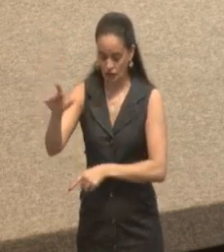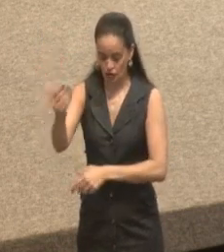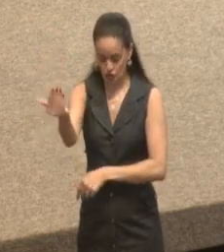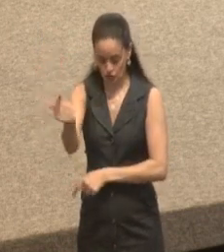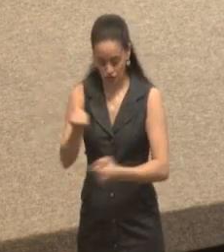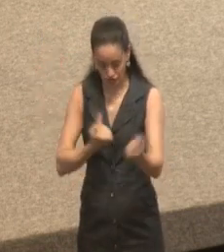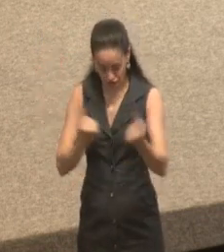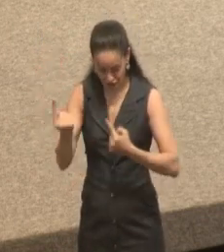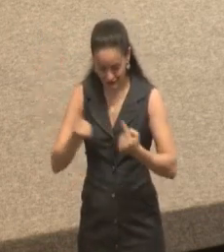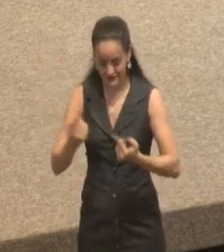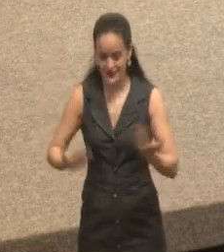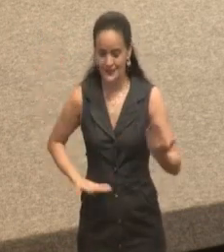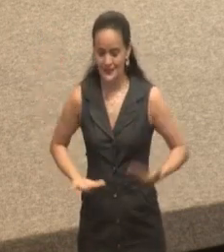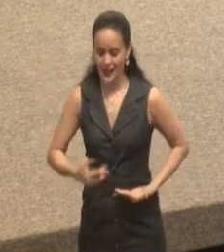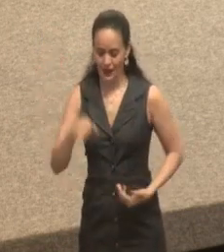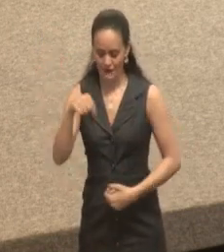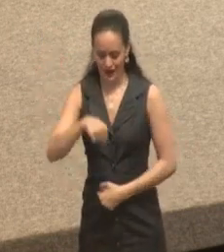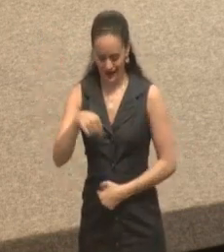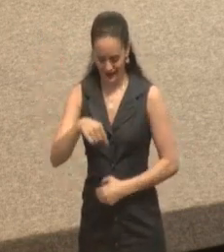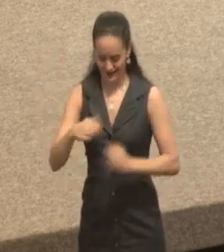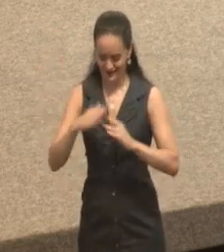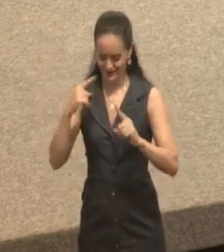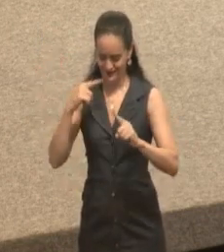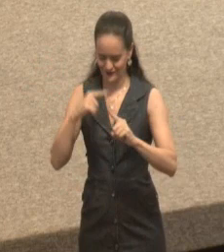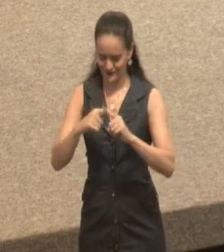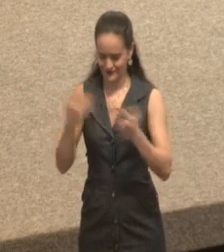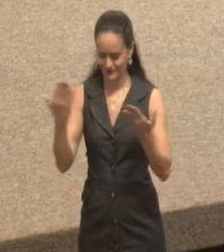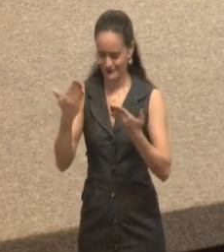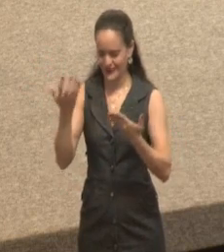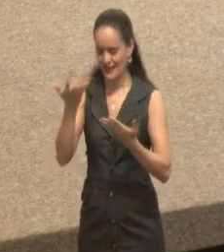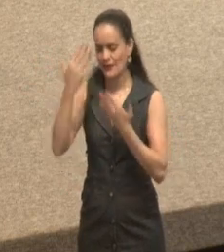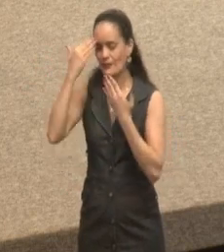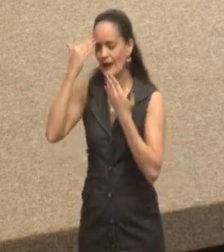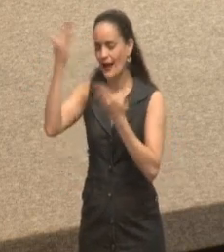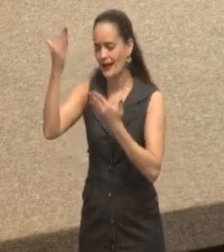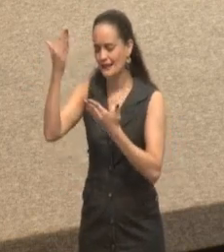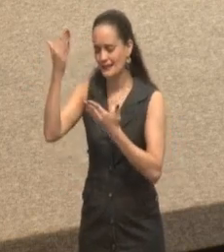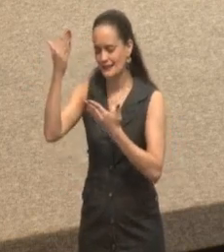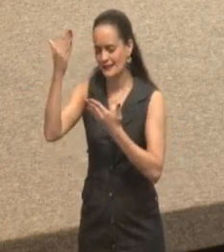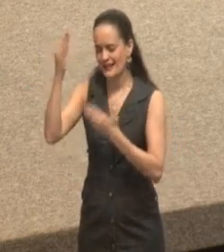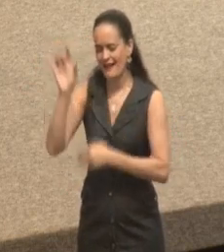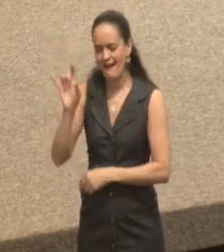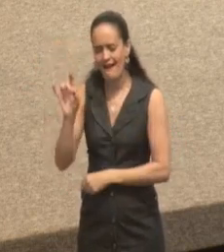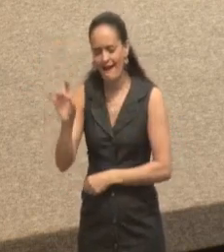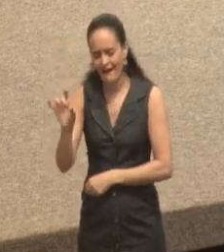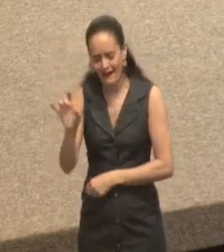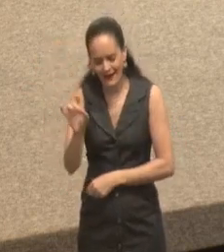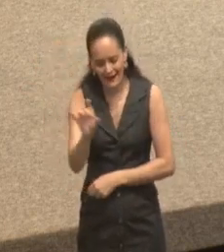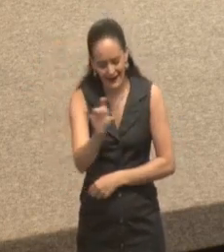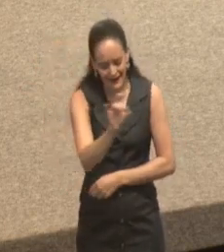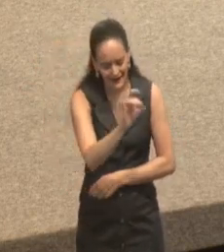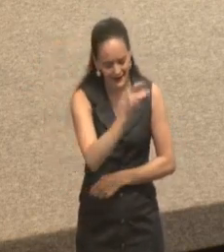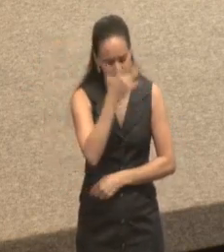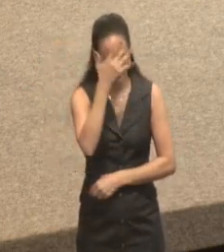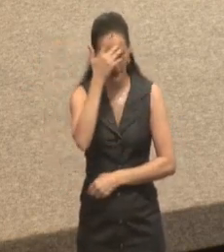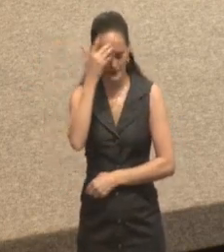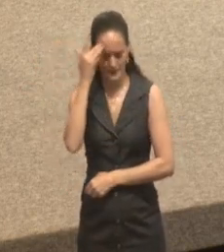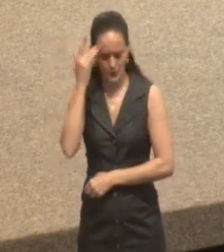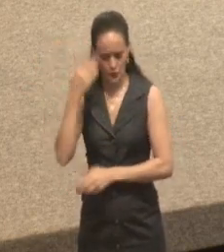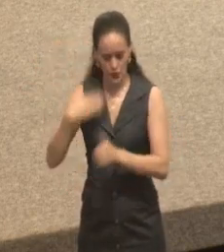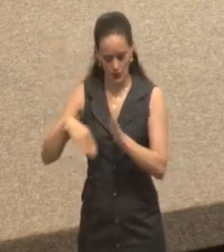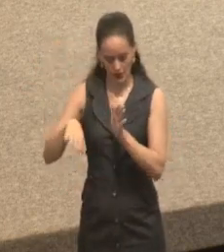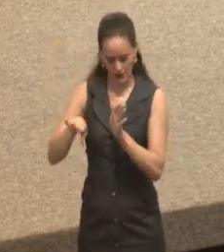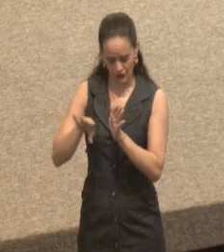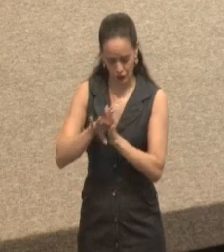casa de oração. Agora, Senhor, nós queremos agradecer pela vida de cada um irmão que chegou